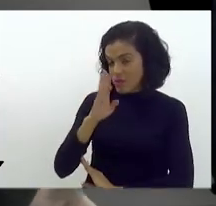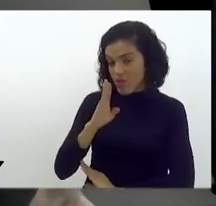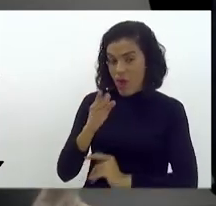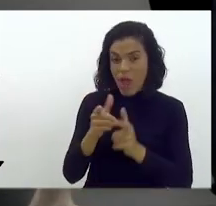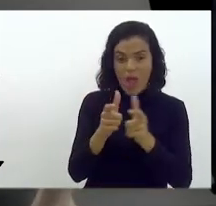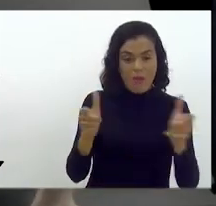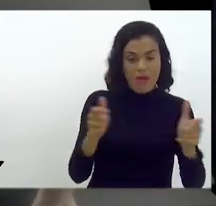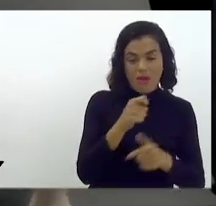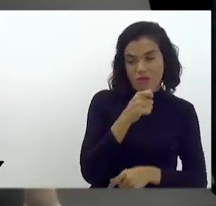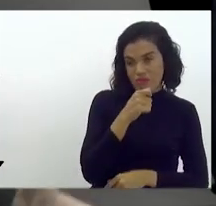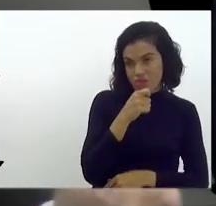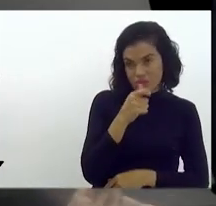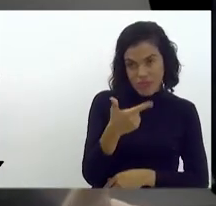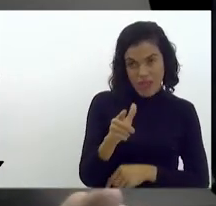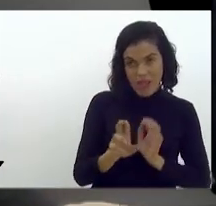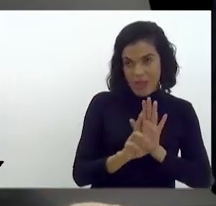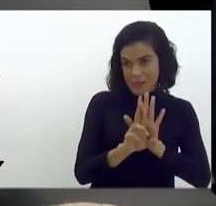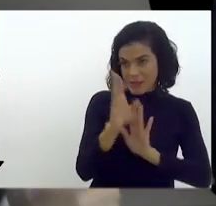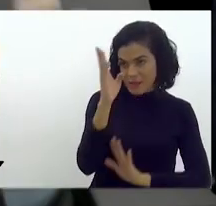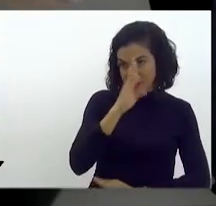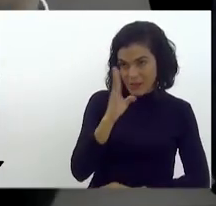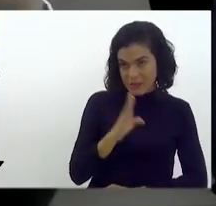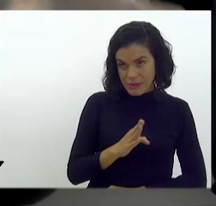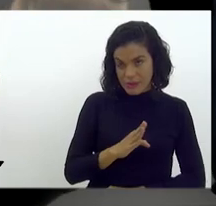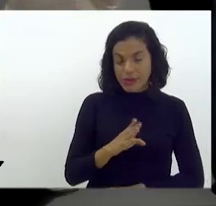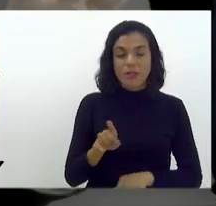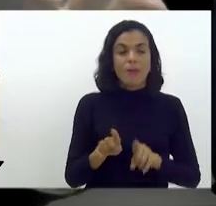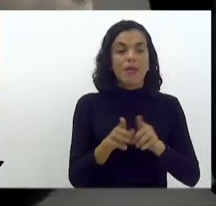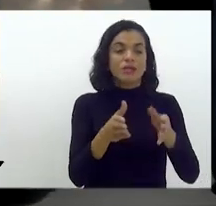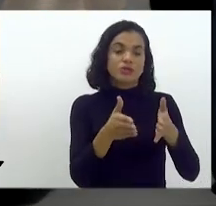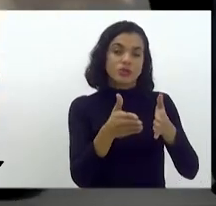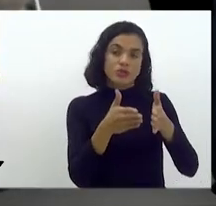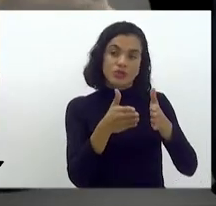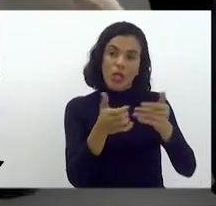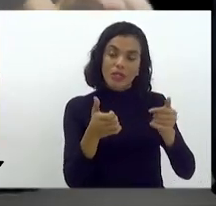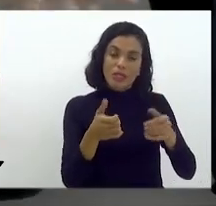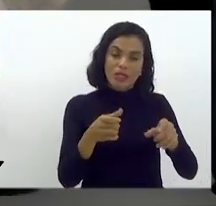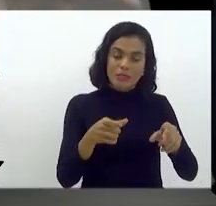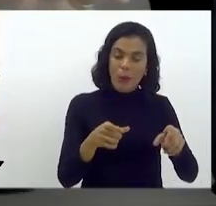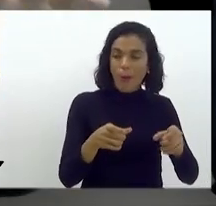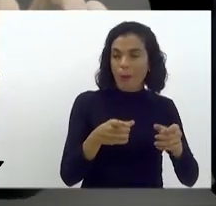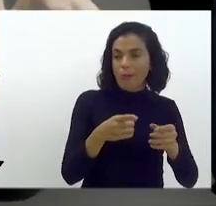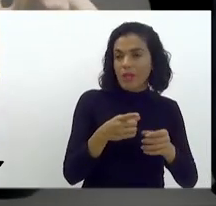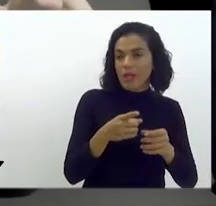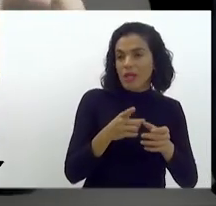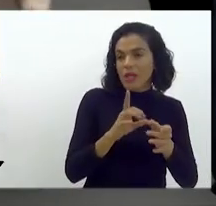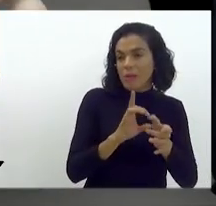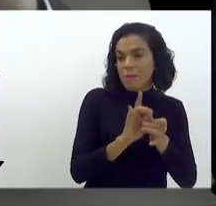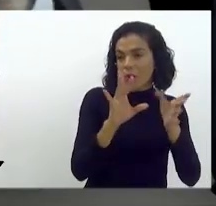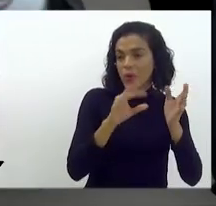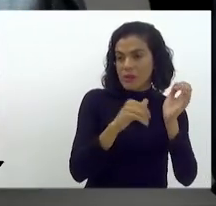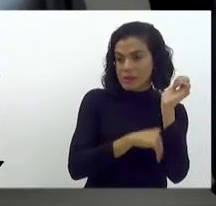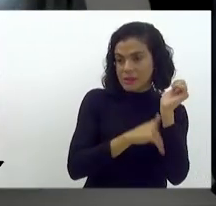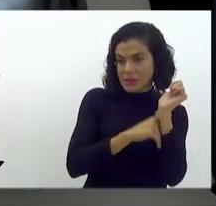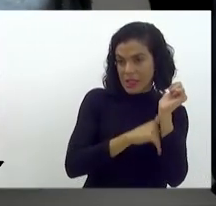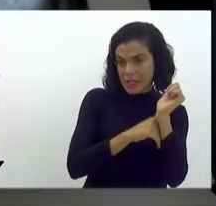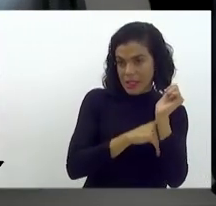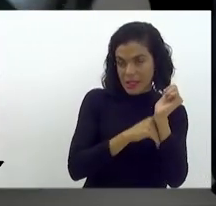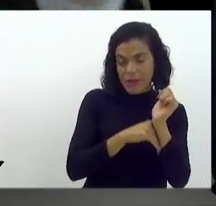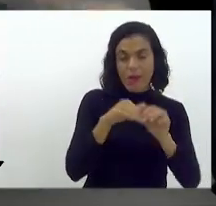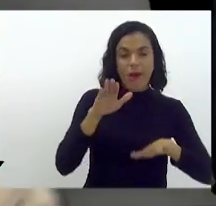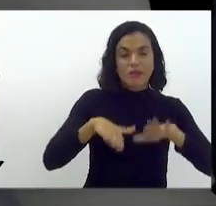o nosso pedido de quebra são enviados via ferramenta disponibilizada pela própria plataforma para